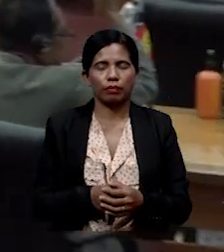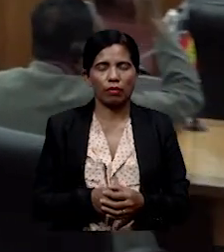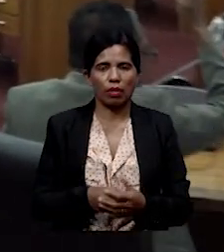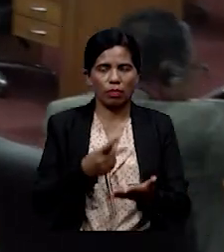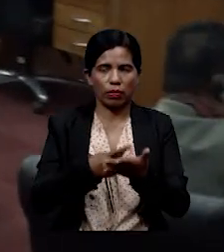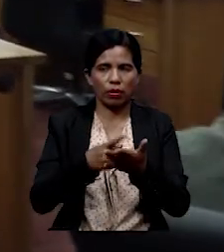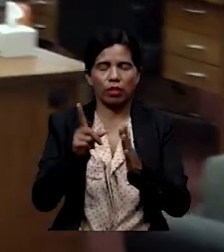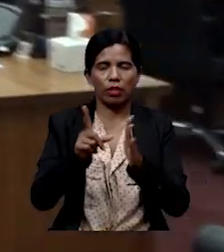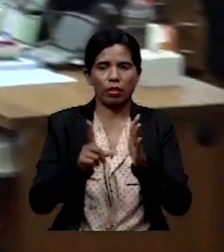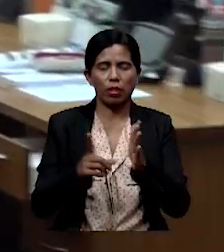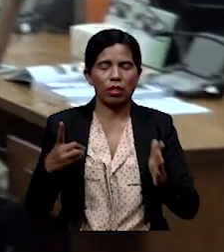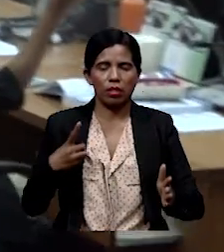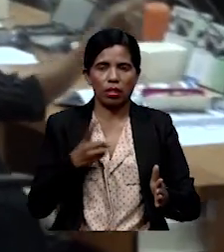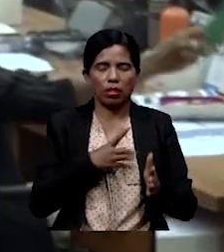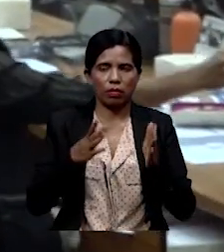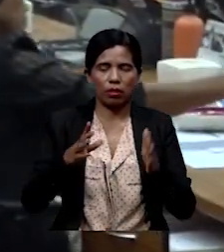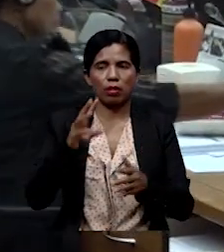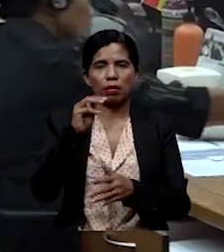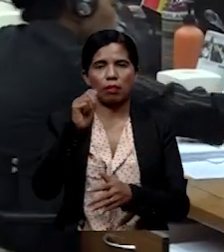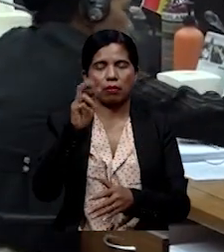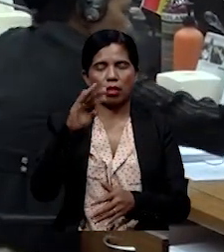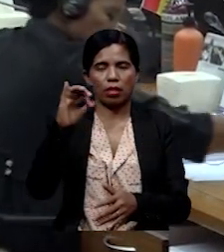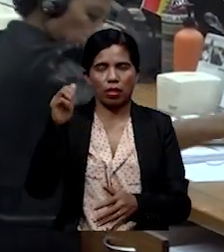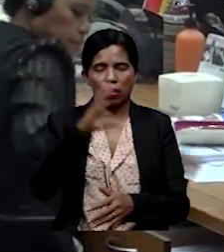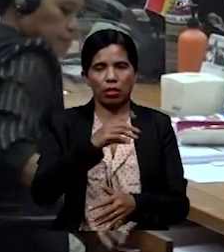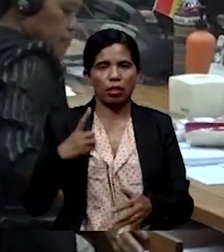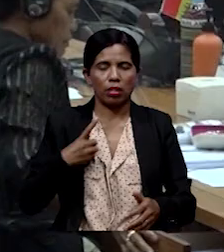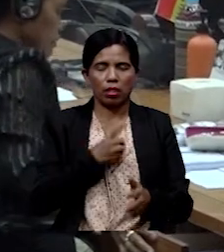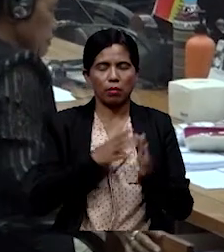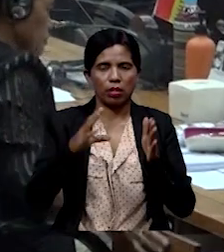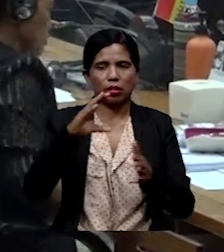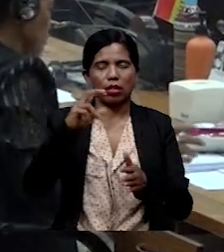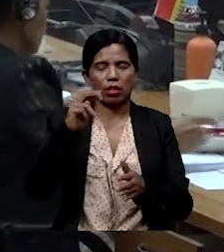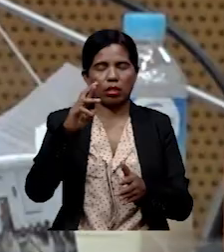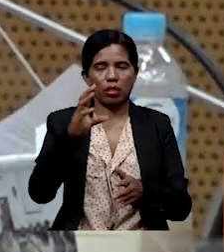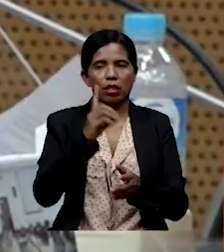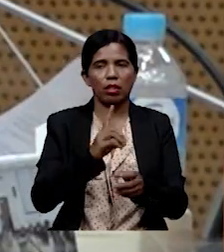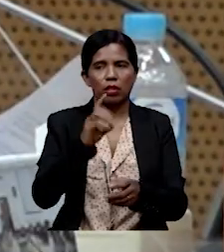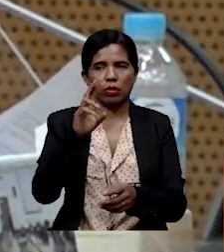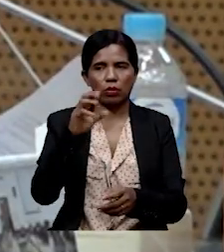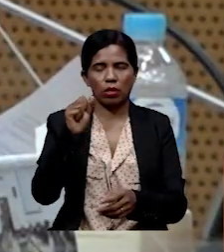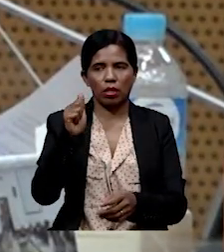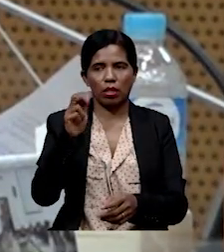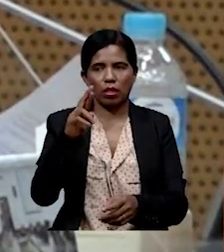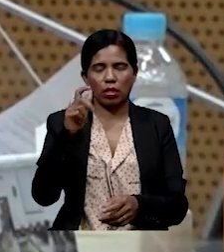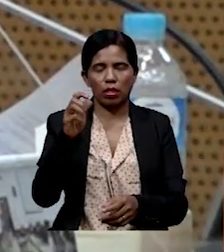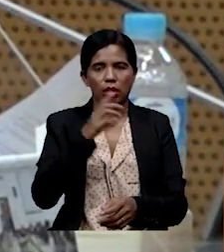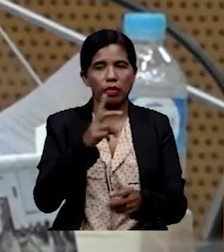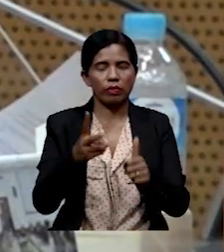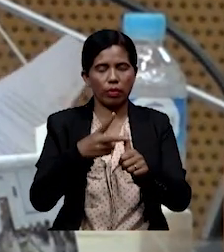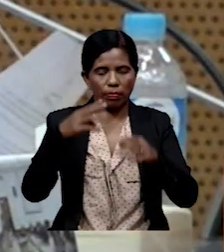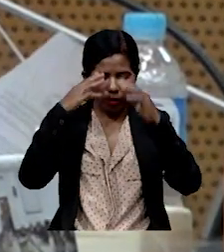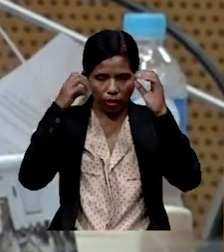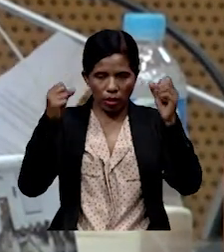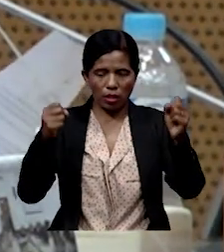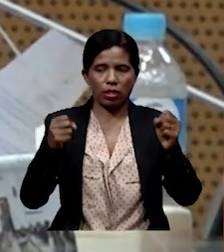Lenemac, deputada PLP Maria Angelina Sarmento, no deputado CNRT Duarte Nunes. Vice-presidente Parlamento Nacional,